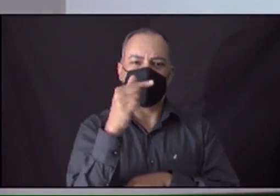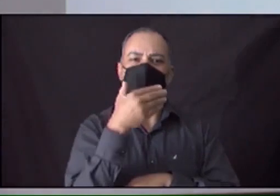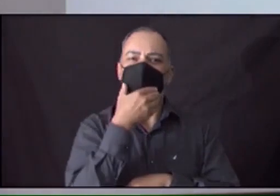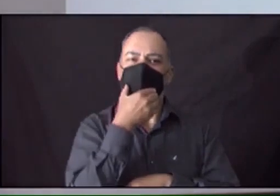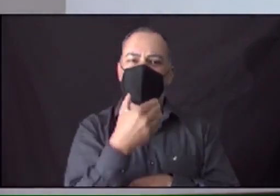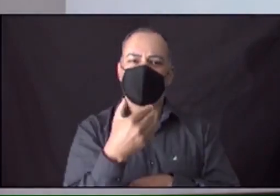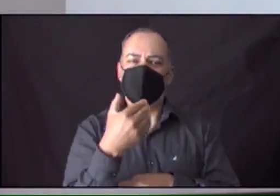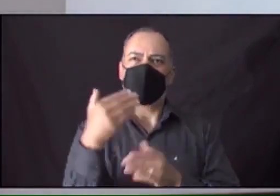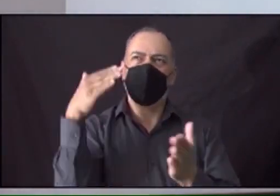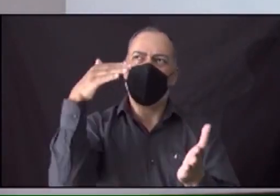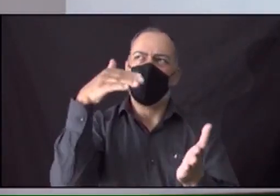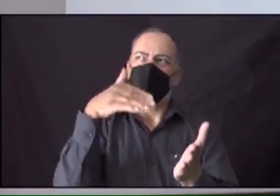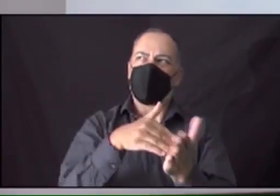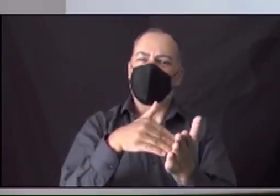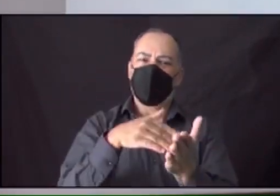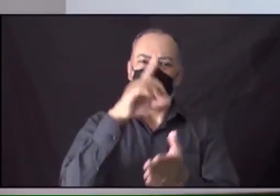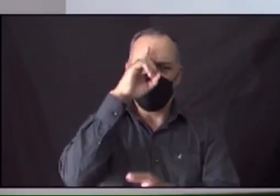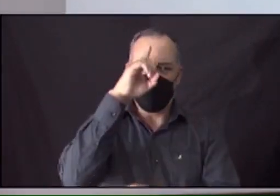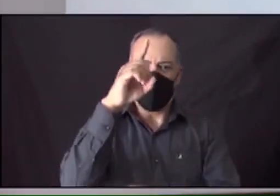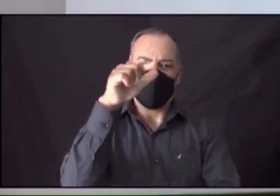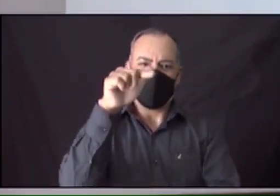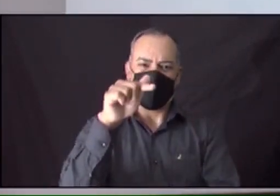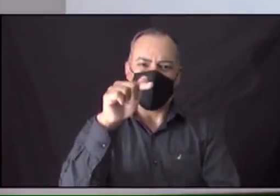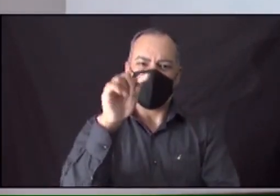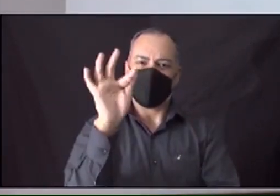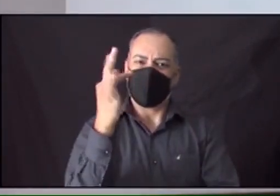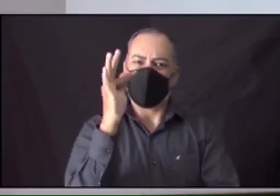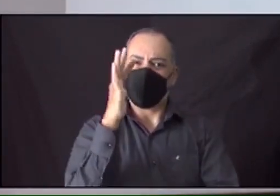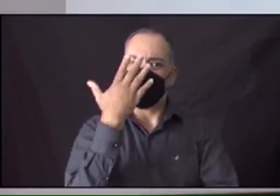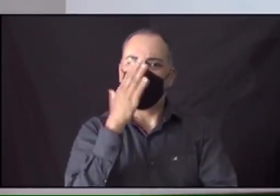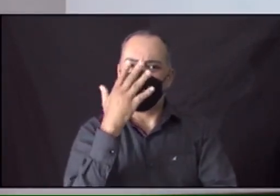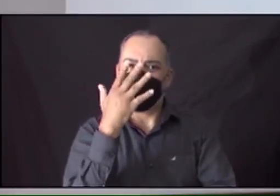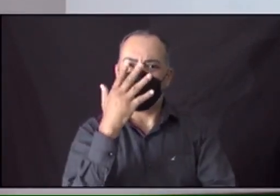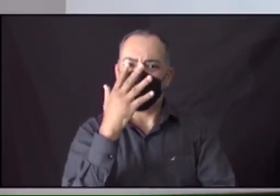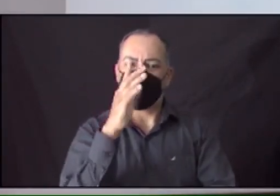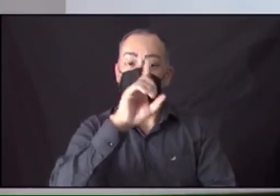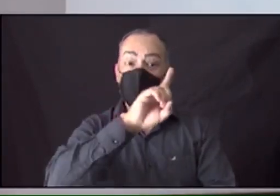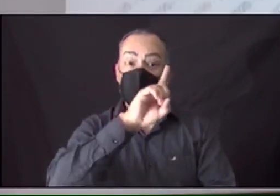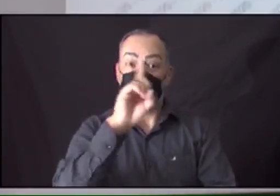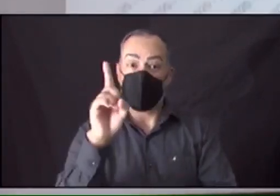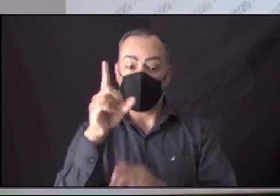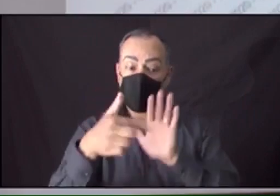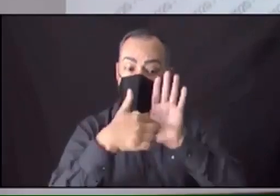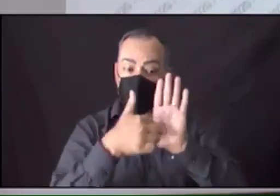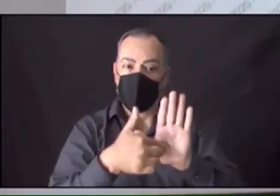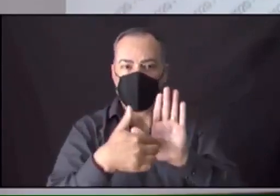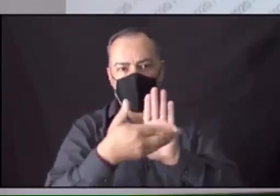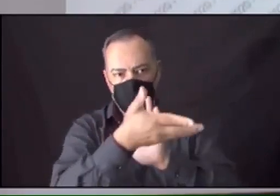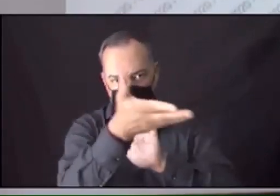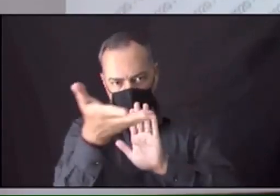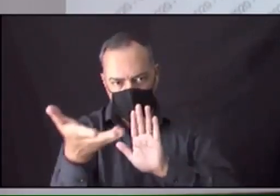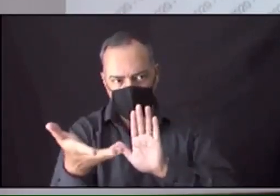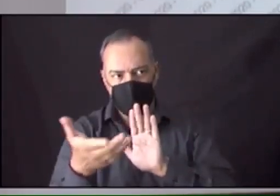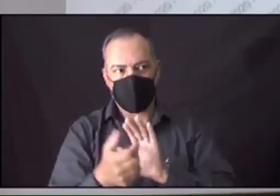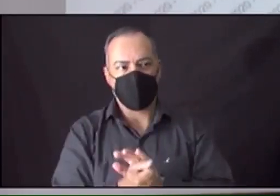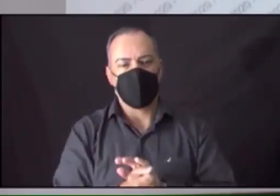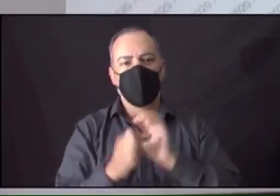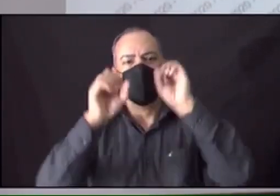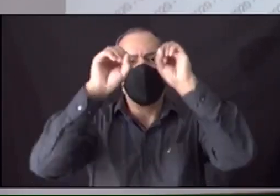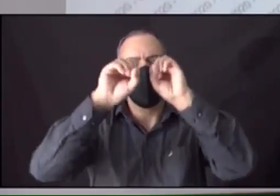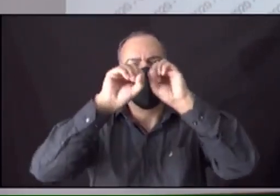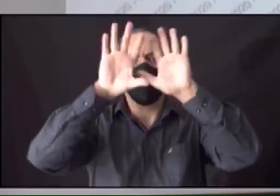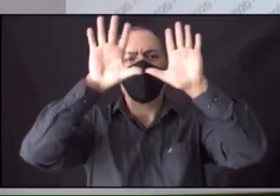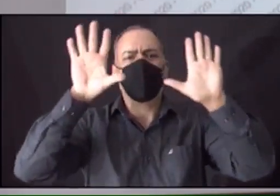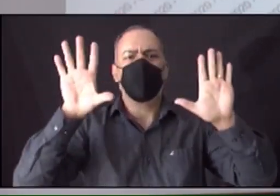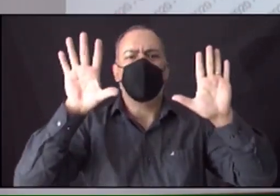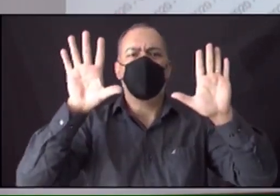dezembro até o dia 7 de fevereiro, que foi a data que nós já identificamos e já mostramos para vocês. Então, aqui fica claro a questão